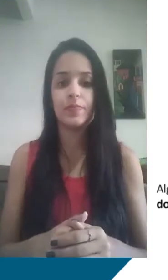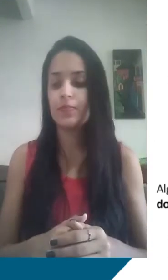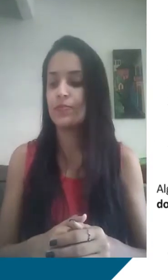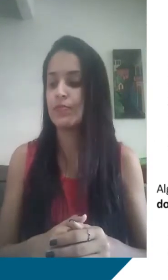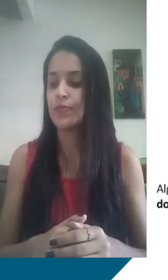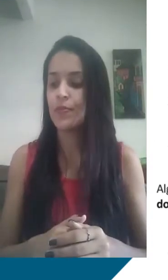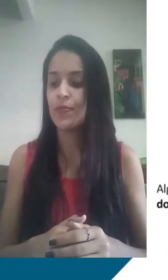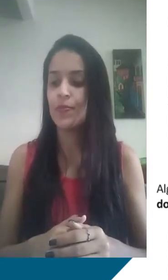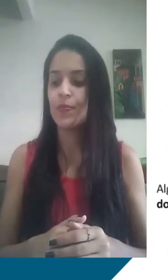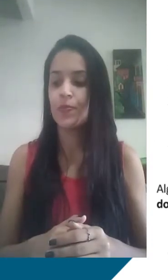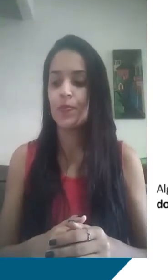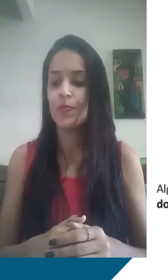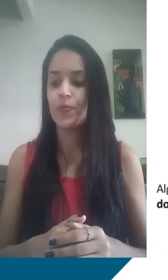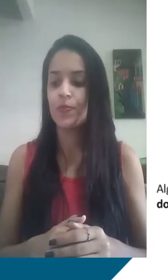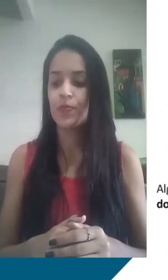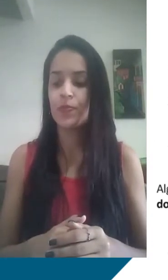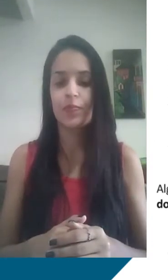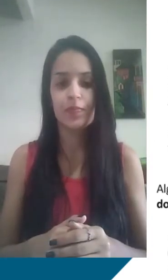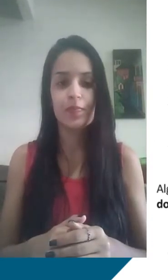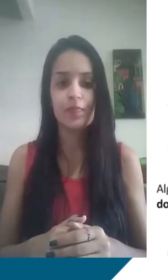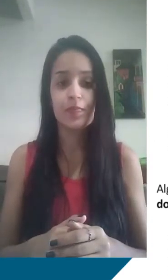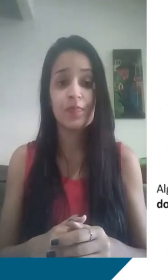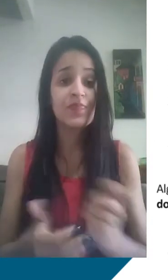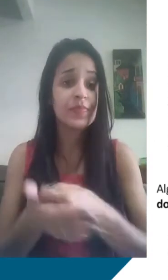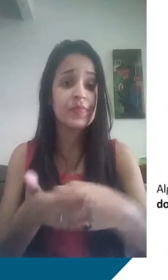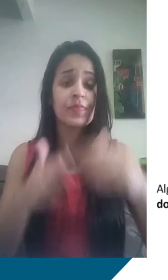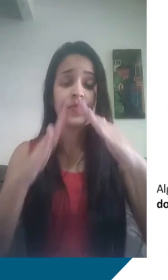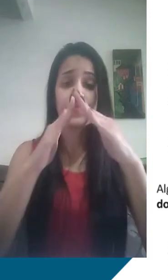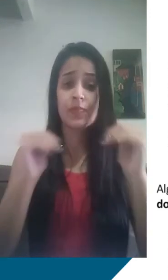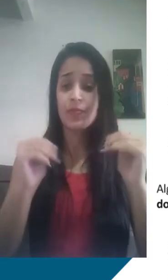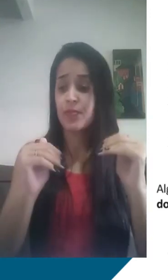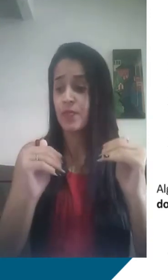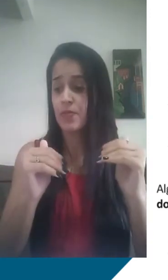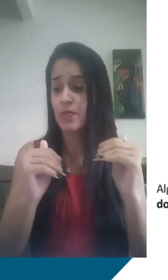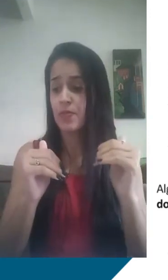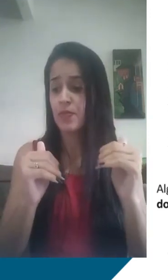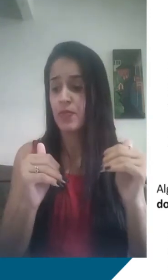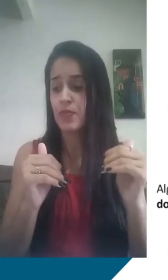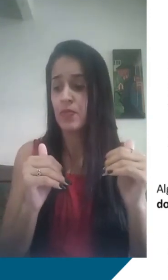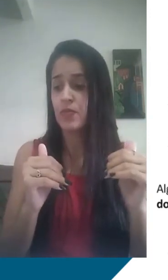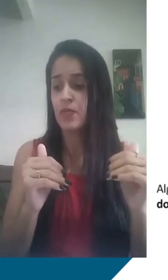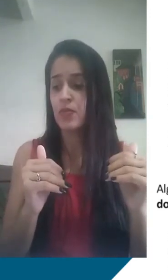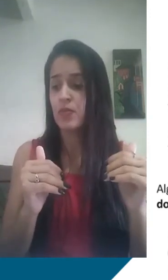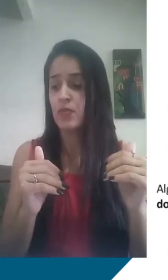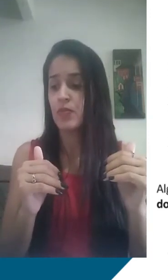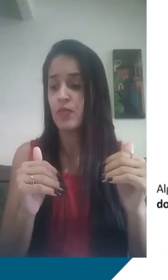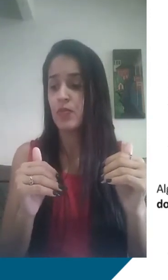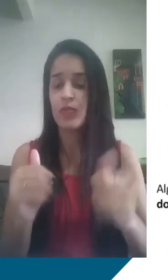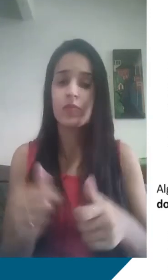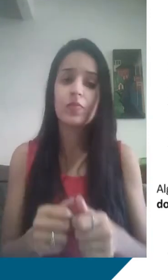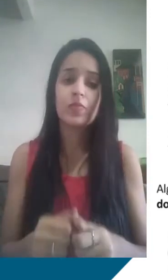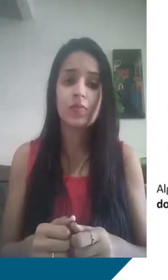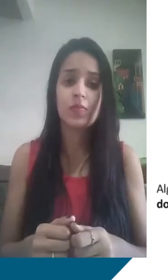Enunciado. Alguns elementos linguísticos estabelecem relações entre as diferentes partes do texto. Nesse texto, o